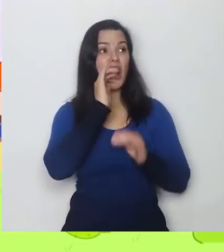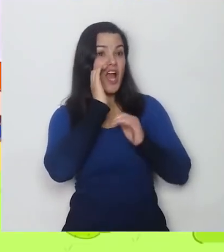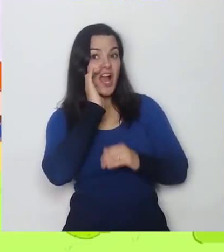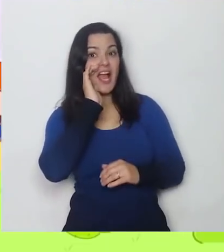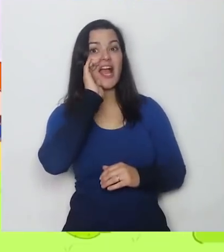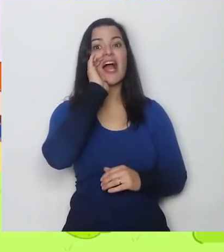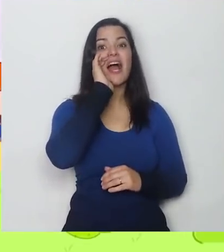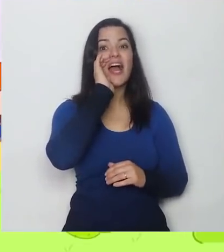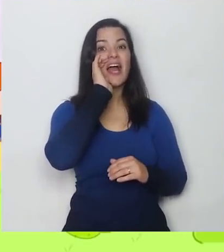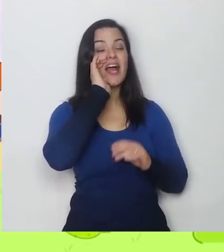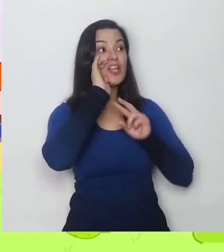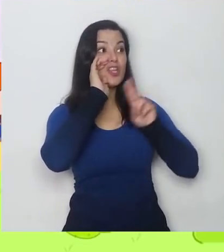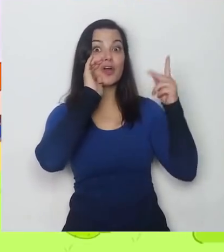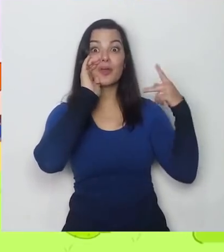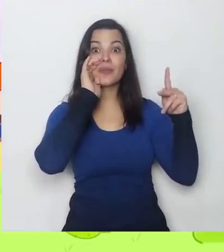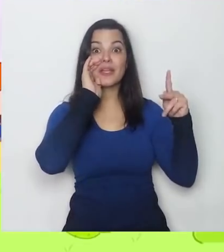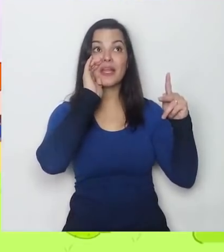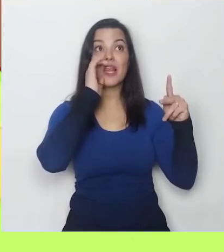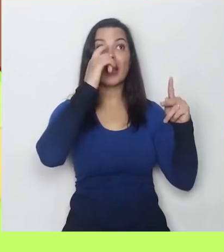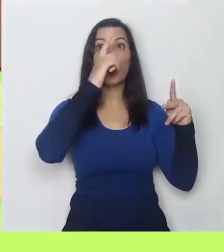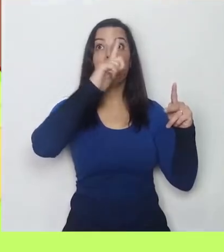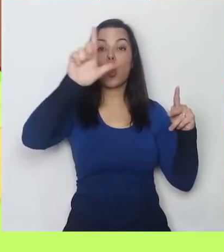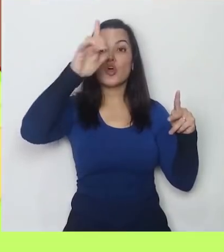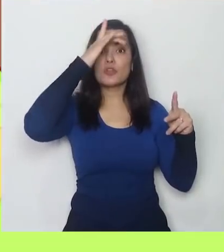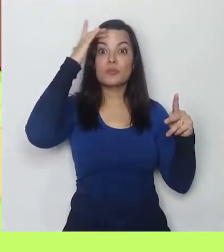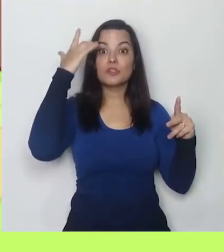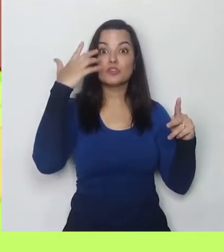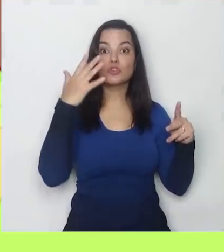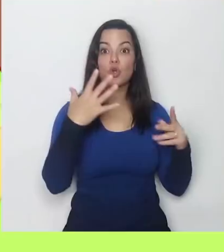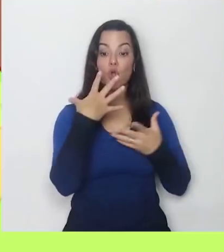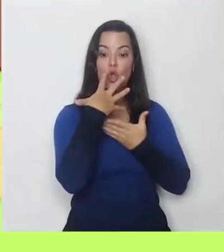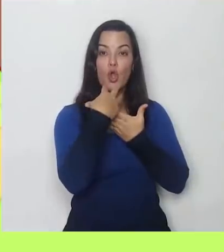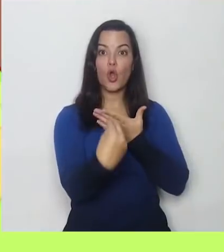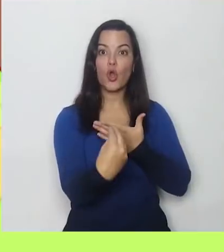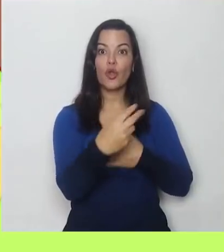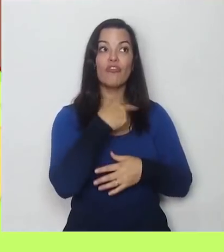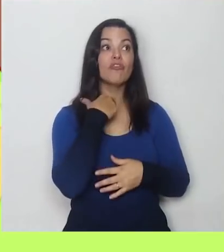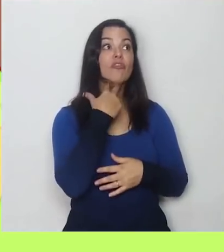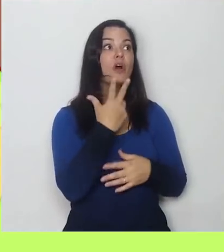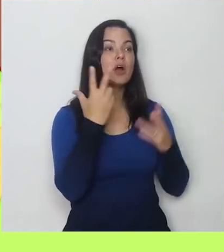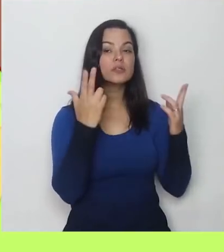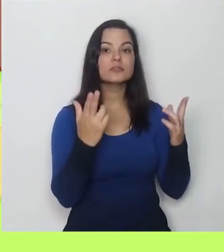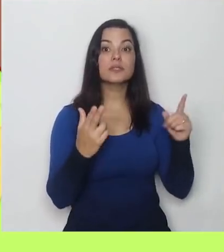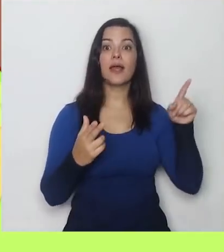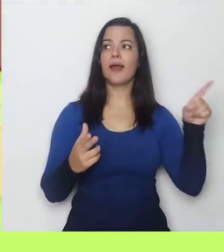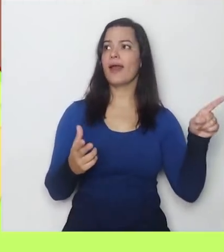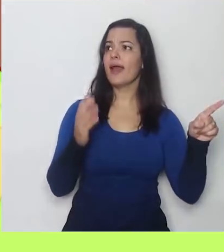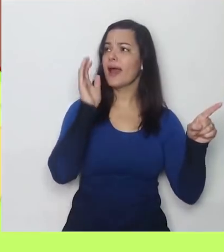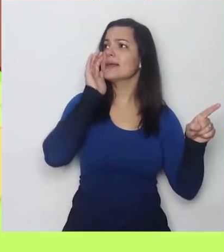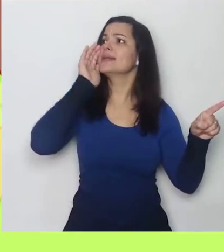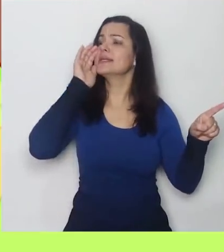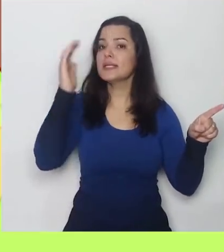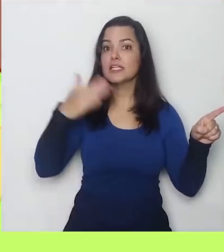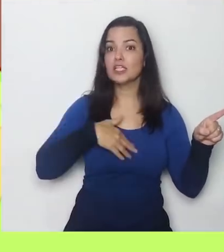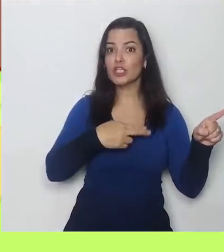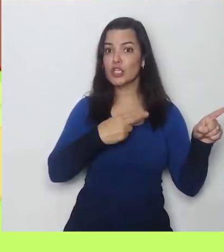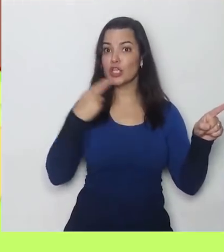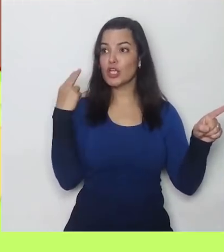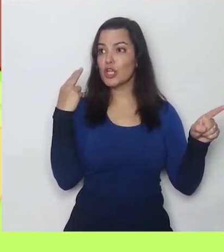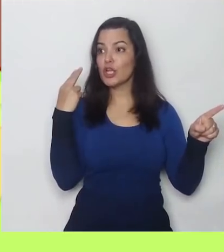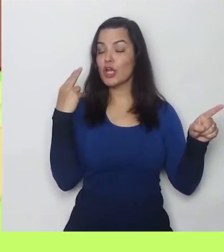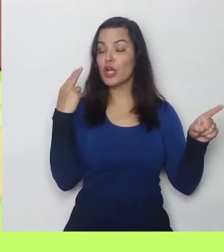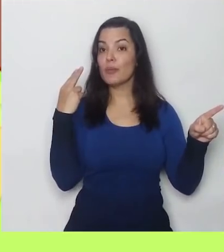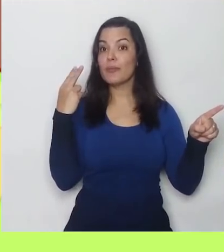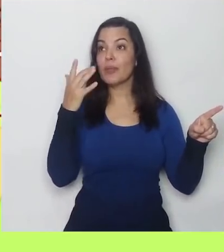alguém imitou a minha voz. Então, a Gabi gritou meu nome e alguém imitou a